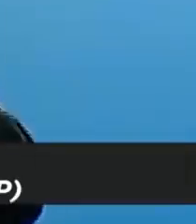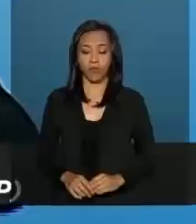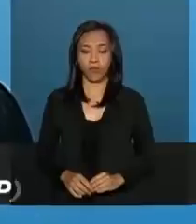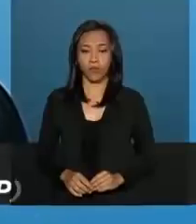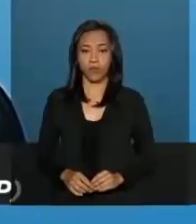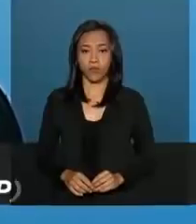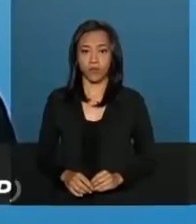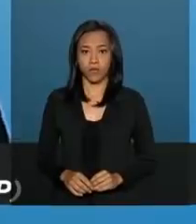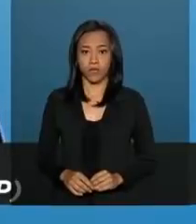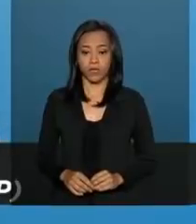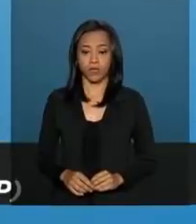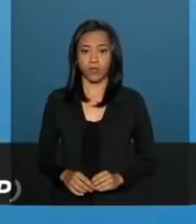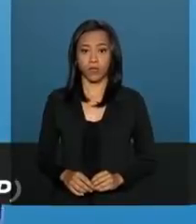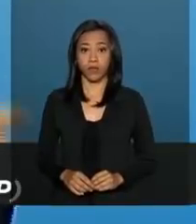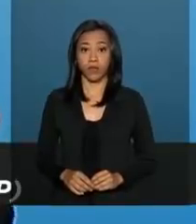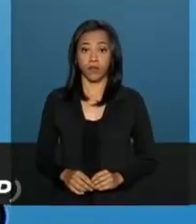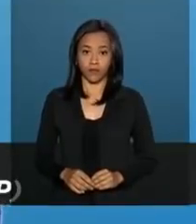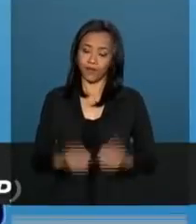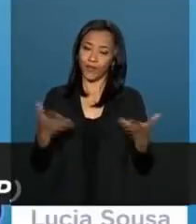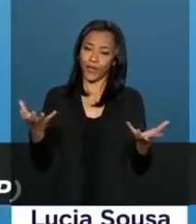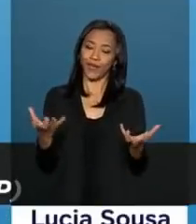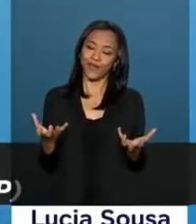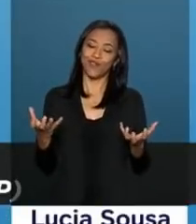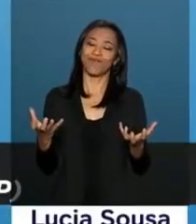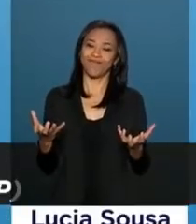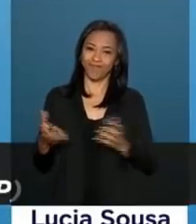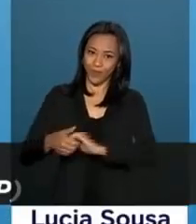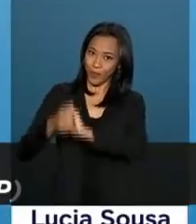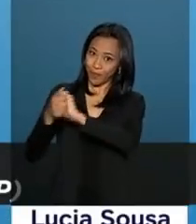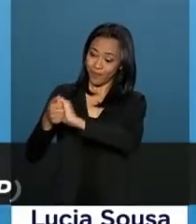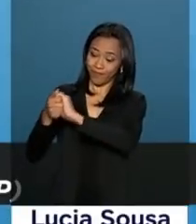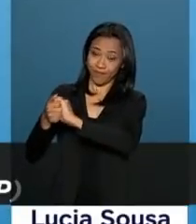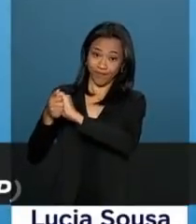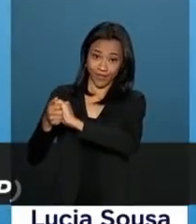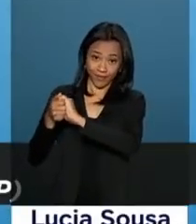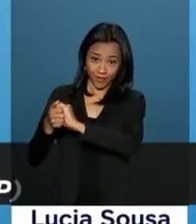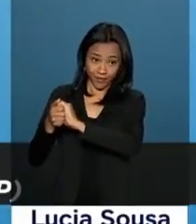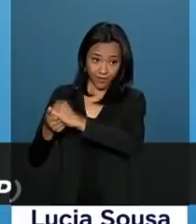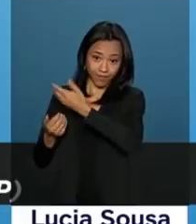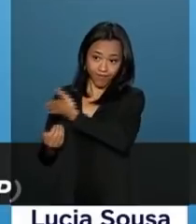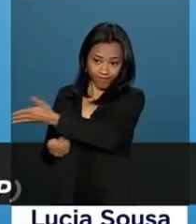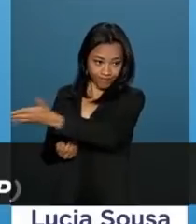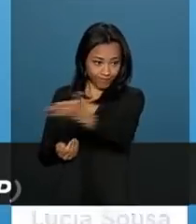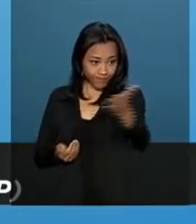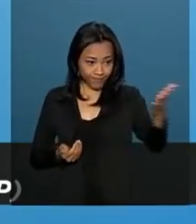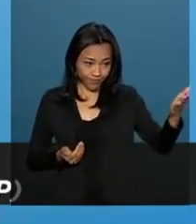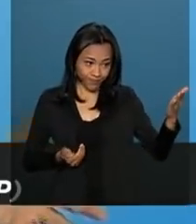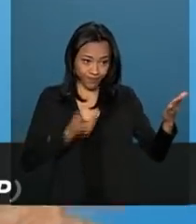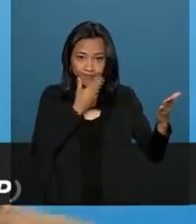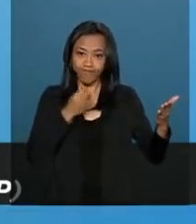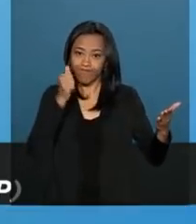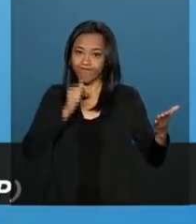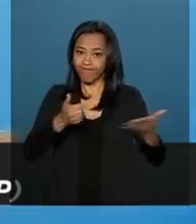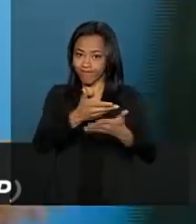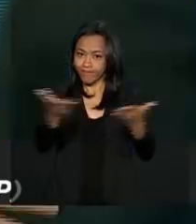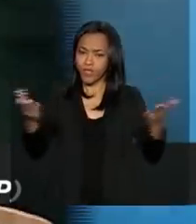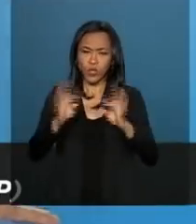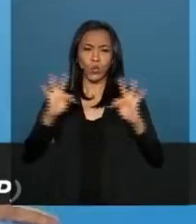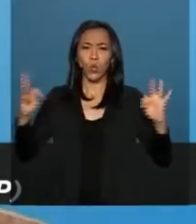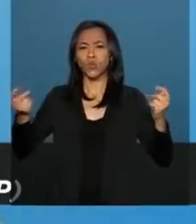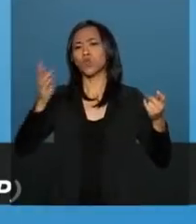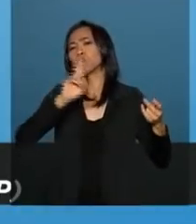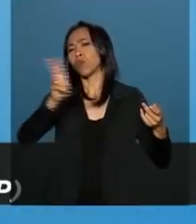Olha, eu quero cumprimentar os senhores e as senhoras, cumprimentar todos que já foram